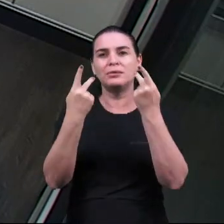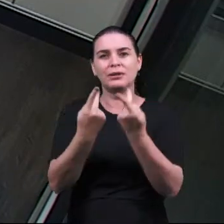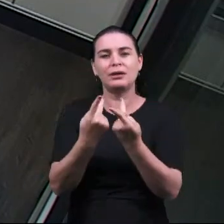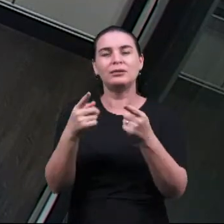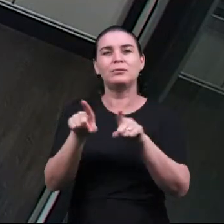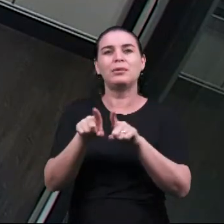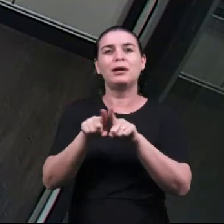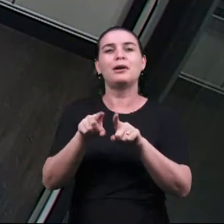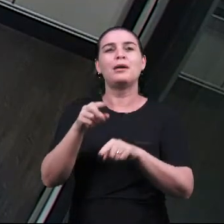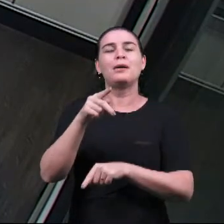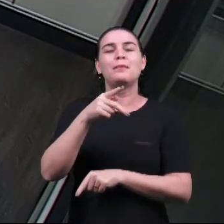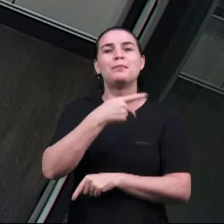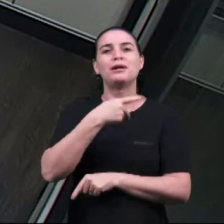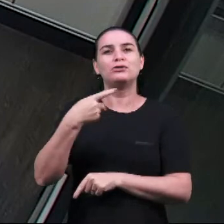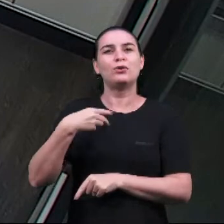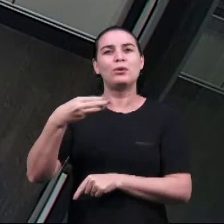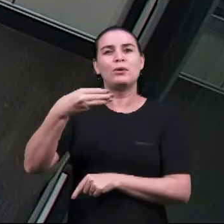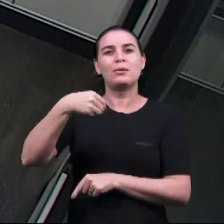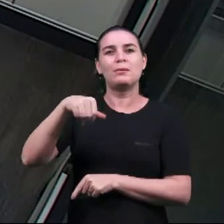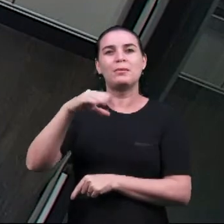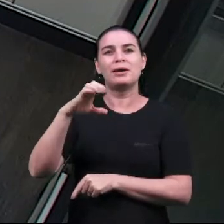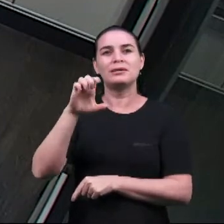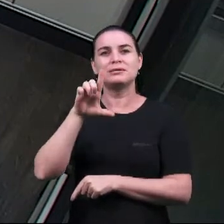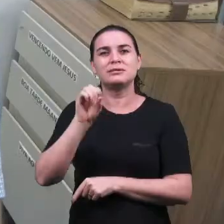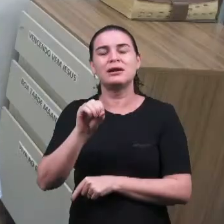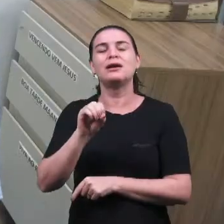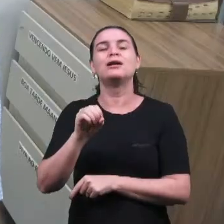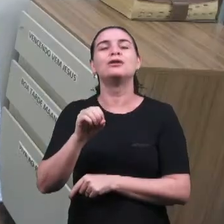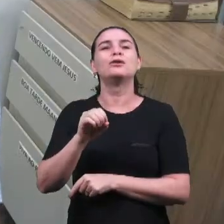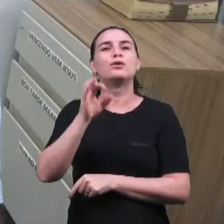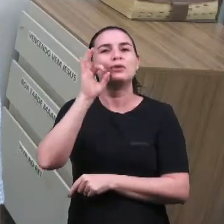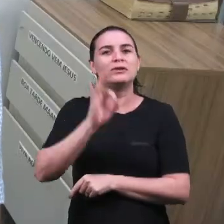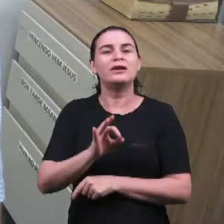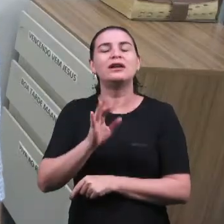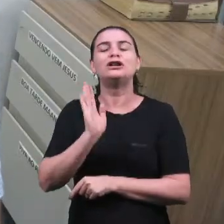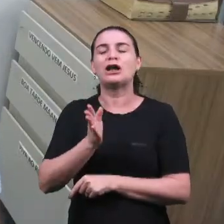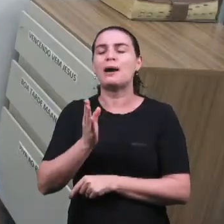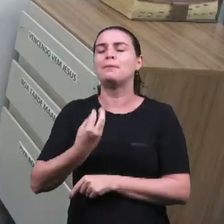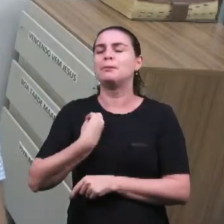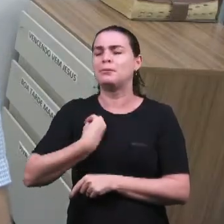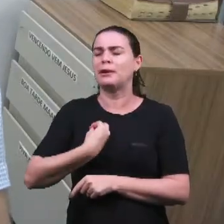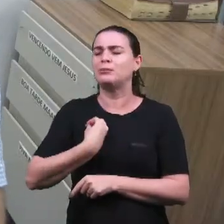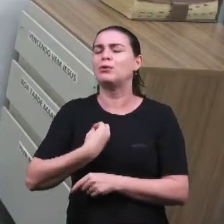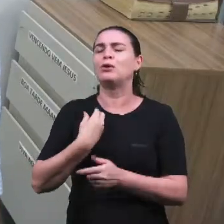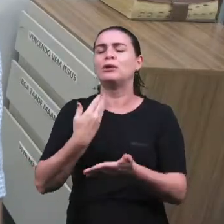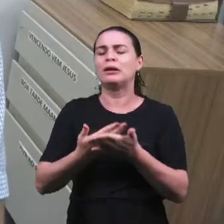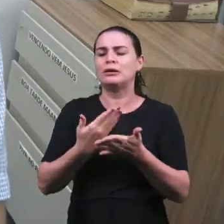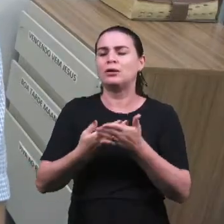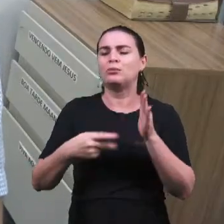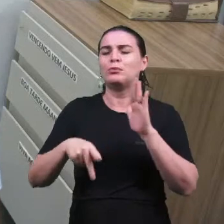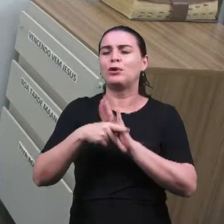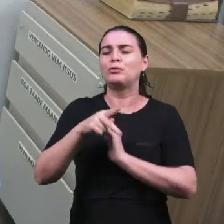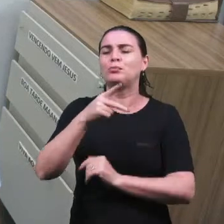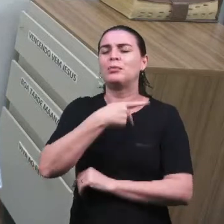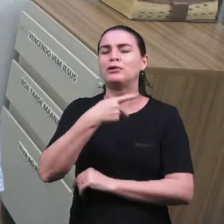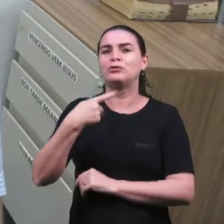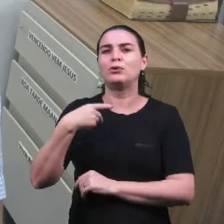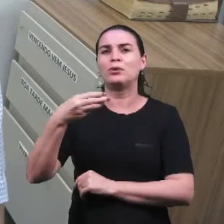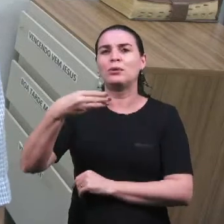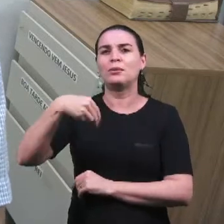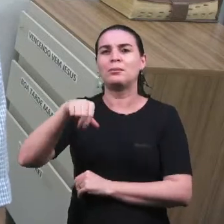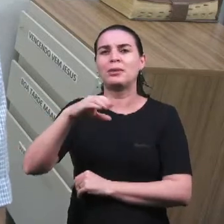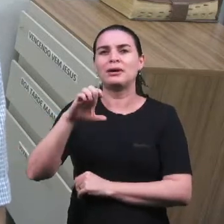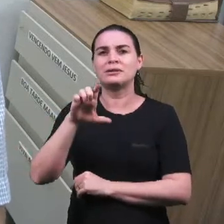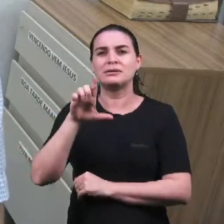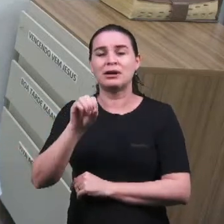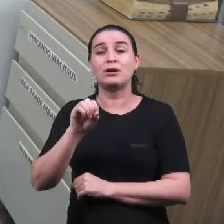sempre no Manaim. Você com certeza já assistiu e participou das aulas do pastor Marcelo do Manaim. Pastor, na próxima